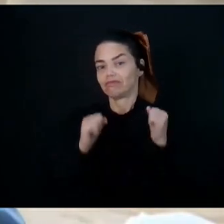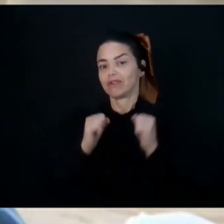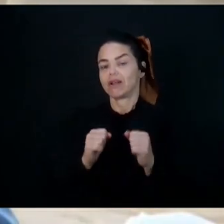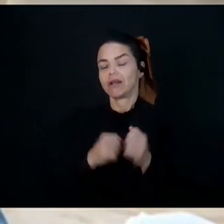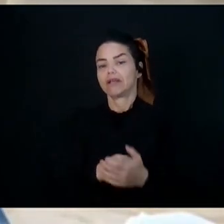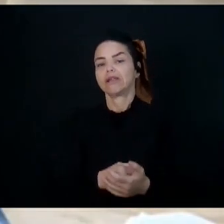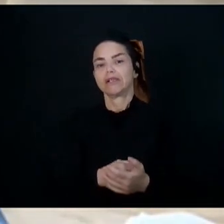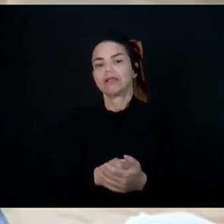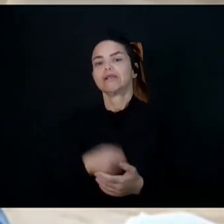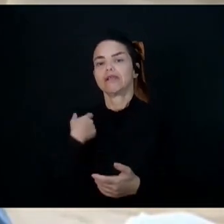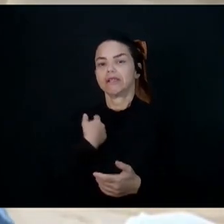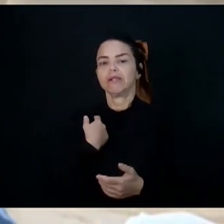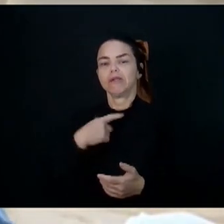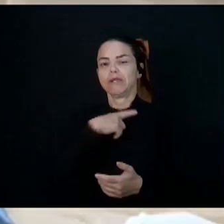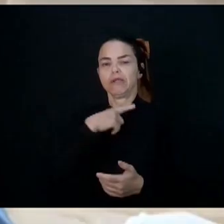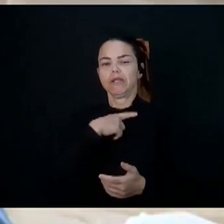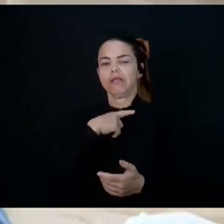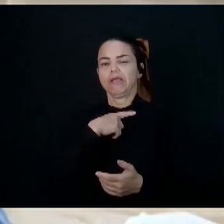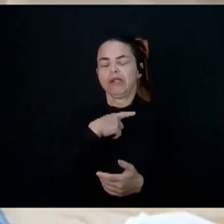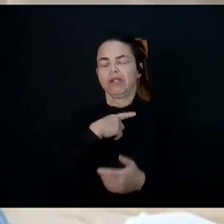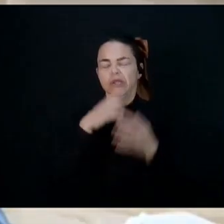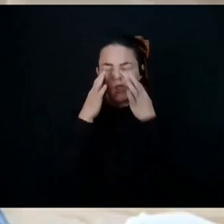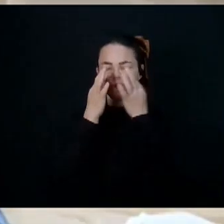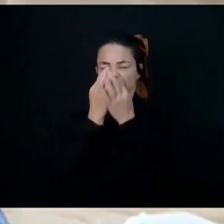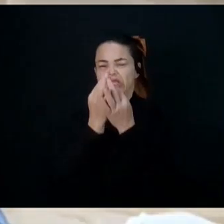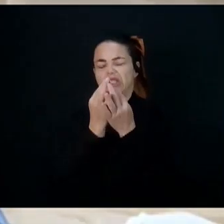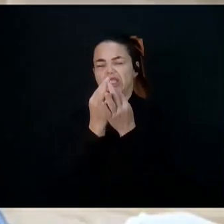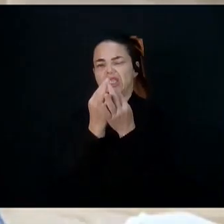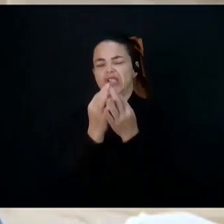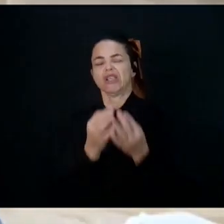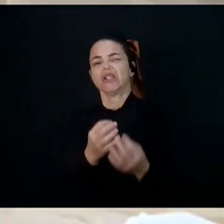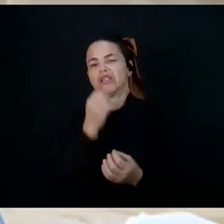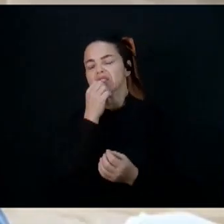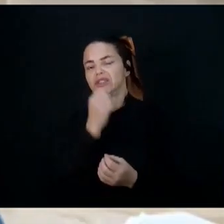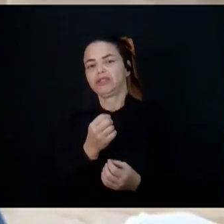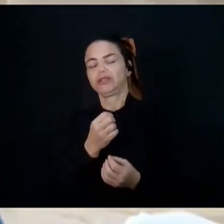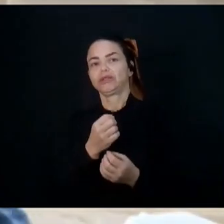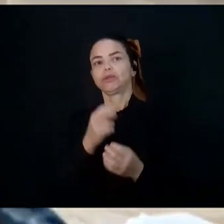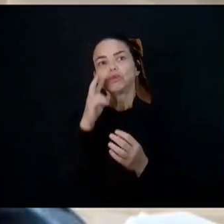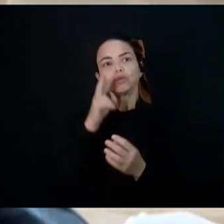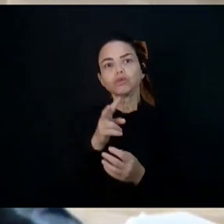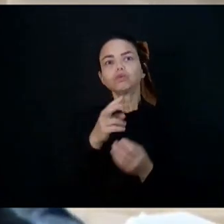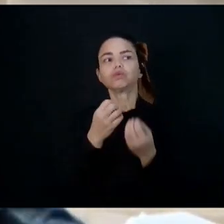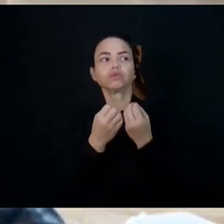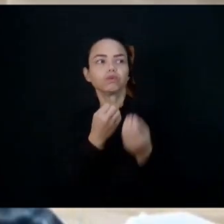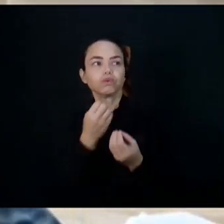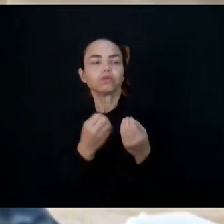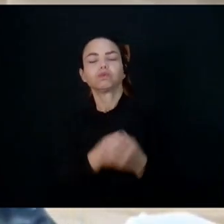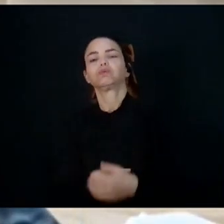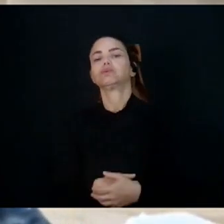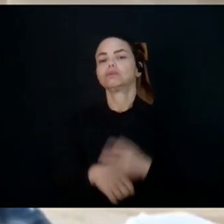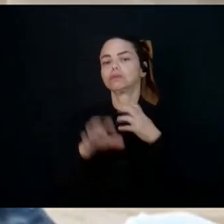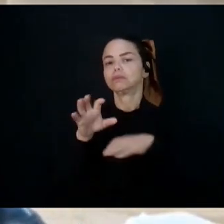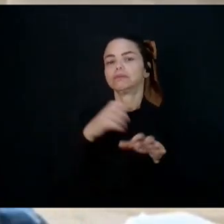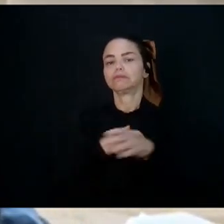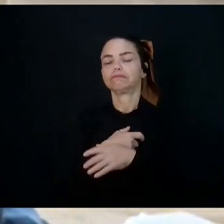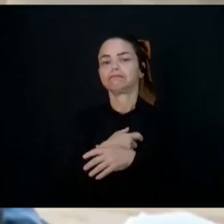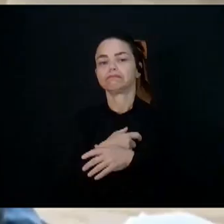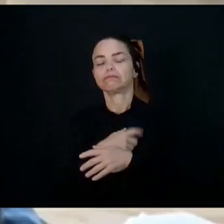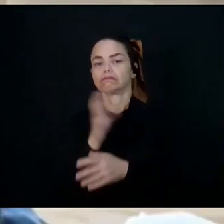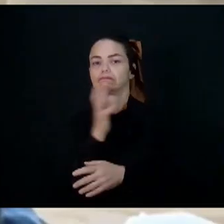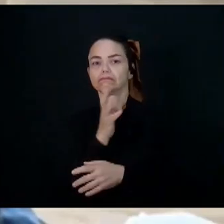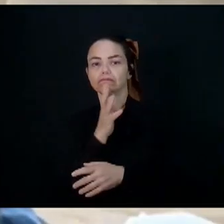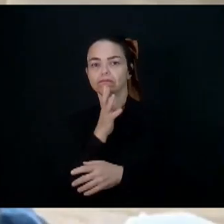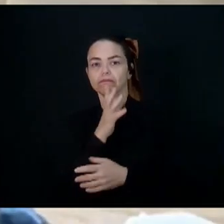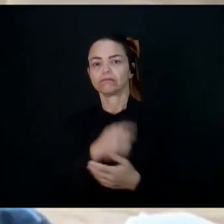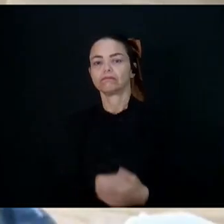aí existe uma questão do enxergar o outro, que é o que eu estava dizendo, sobre eu preciso me conhecer para eu conseguir